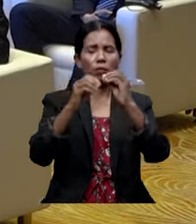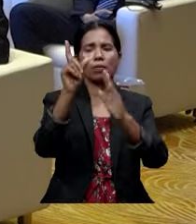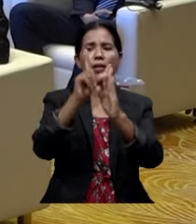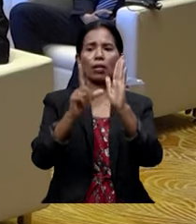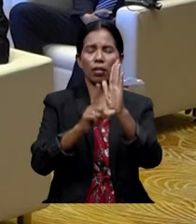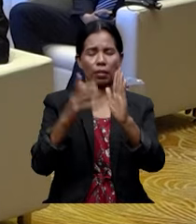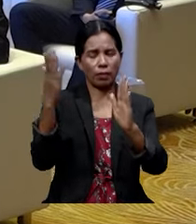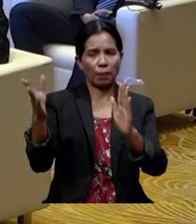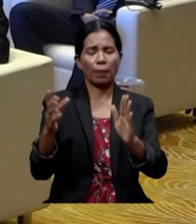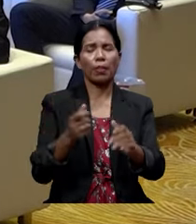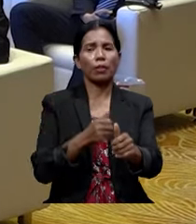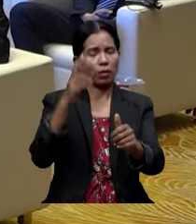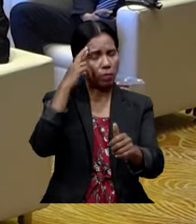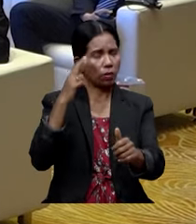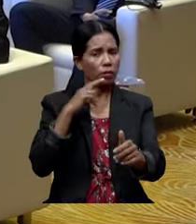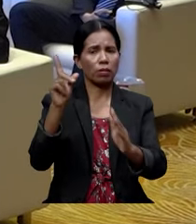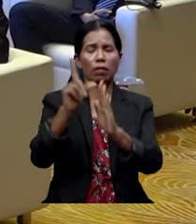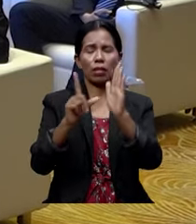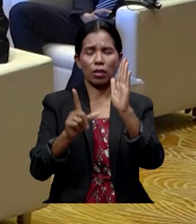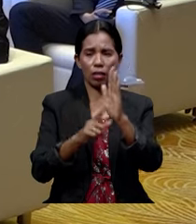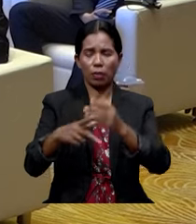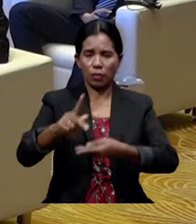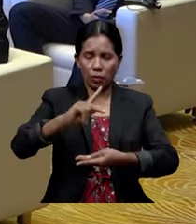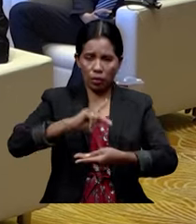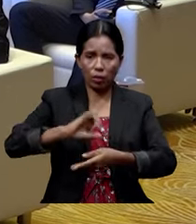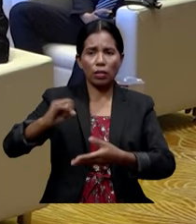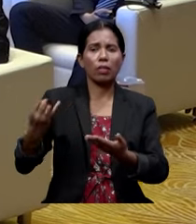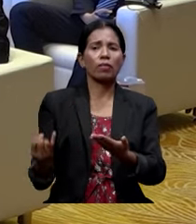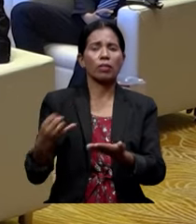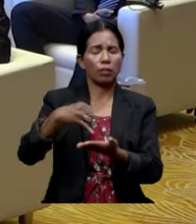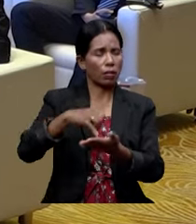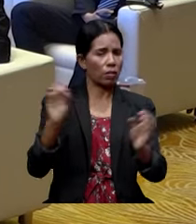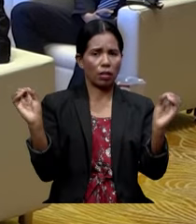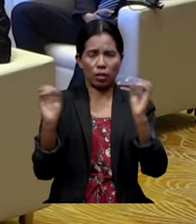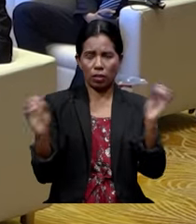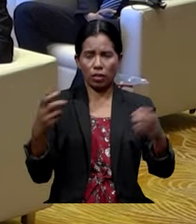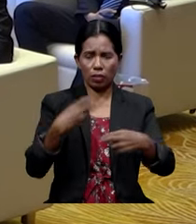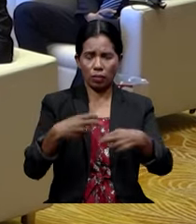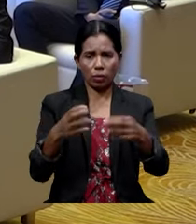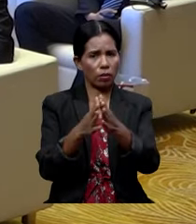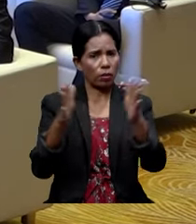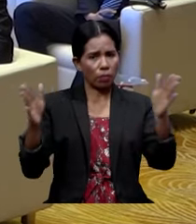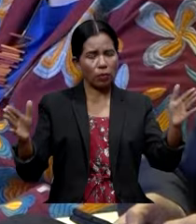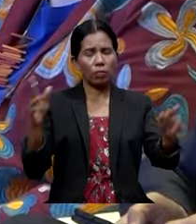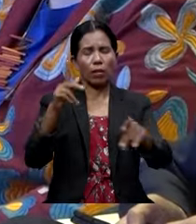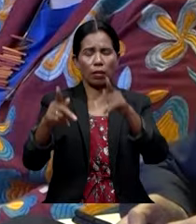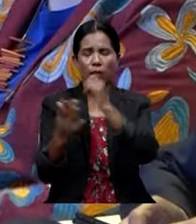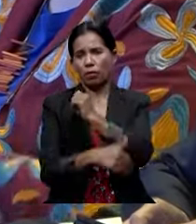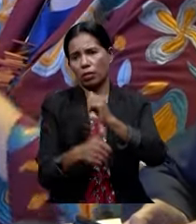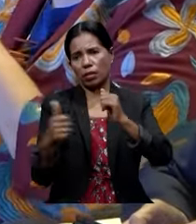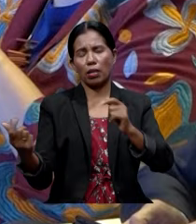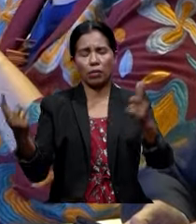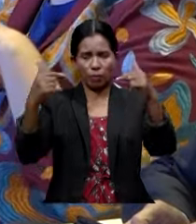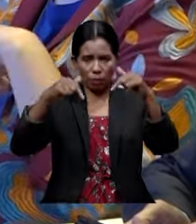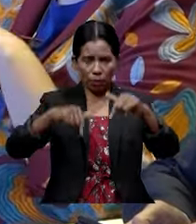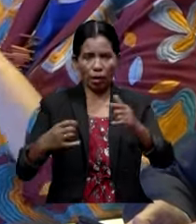refere. Tur Horta, lei de proteção e investimento la ia sai dificuldade boa para investidor estrangeiro sira, a tomai investe ia